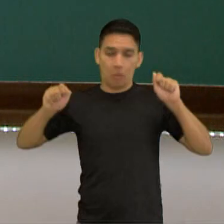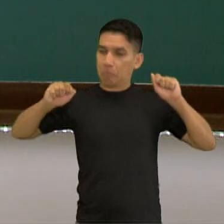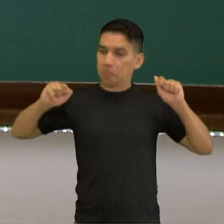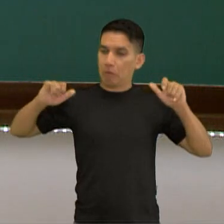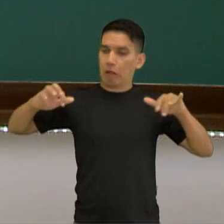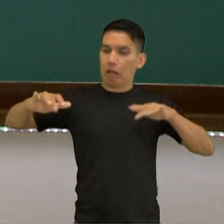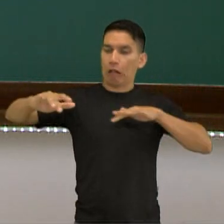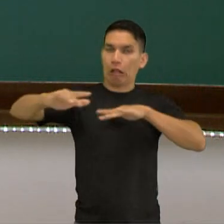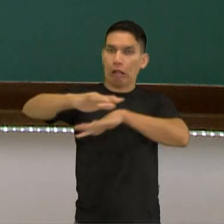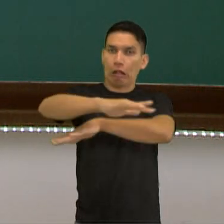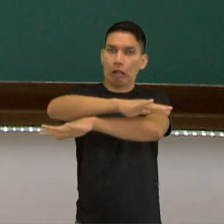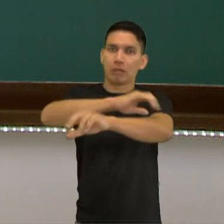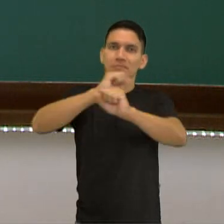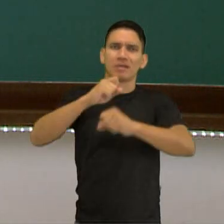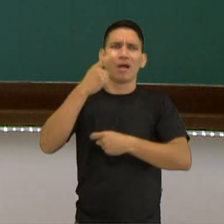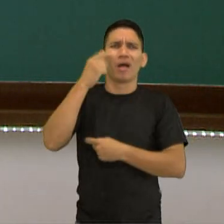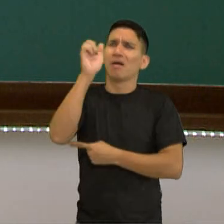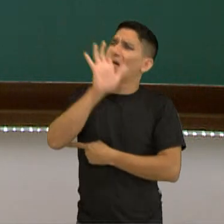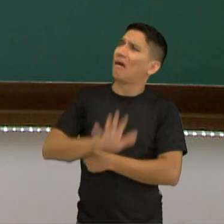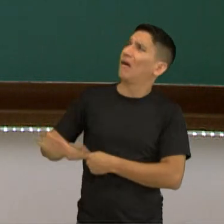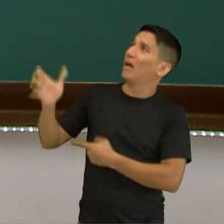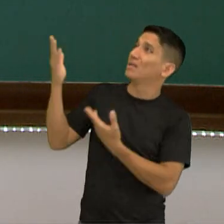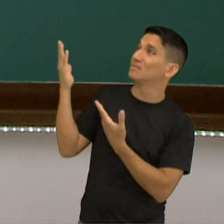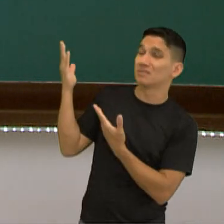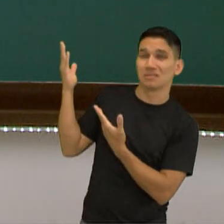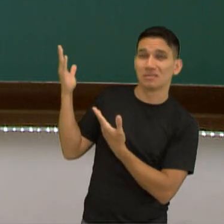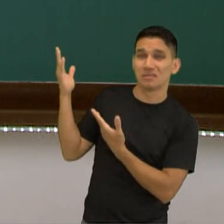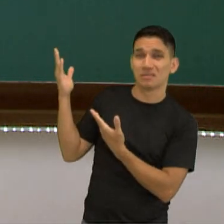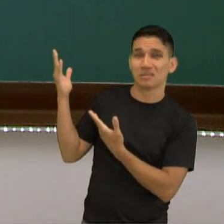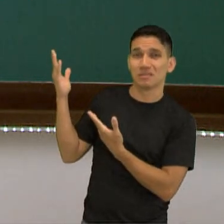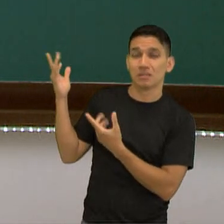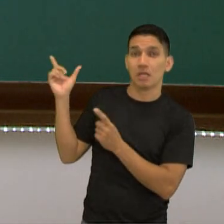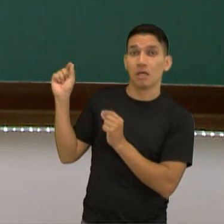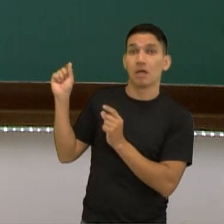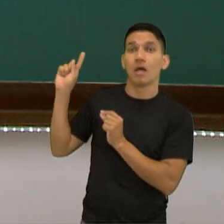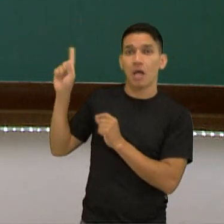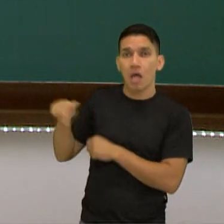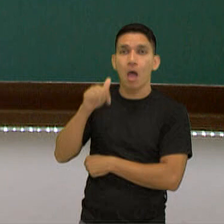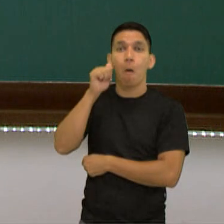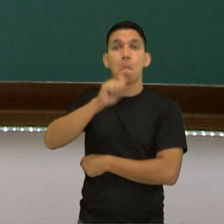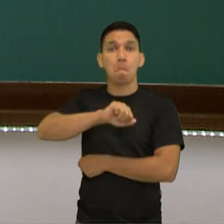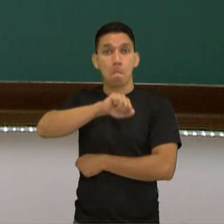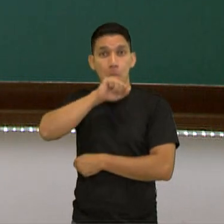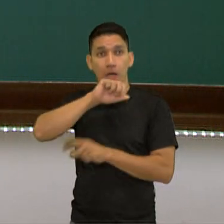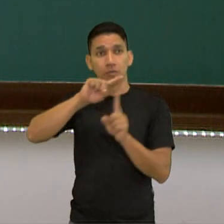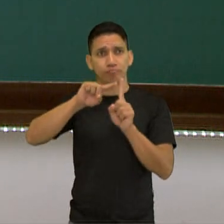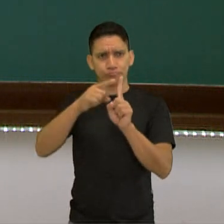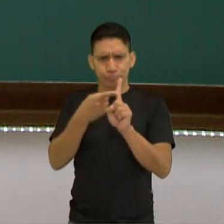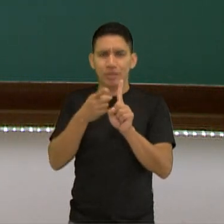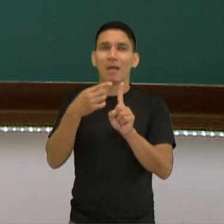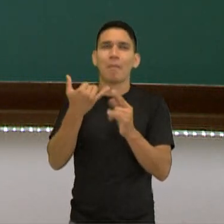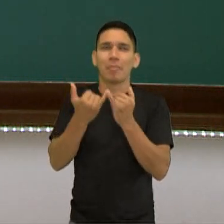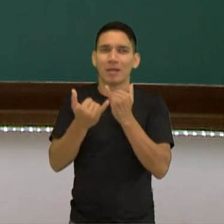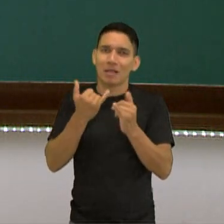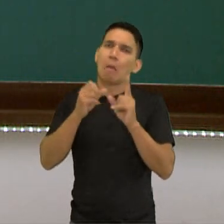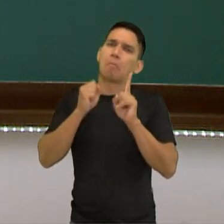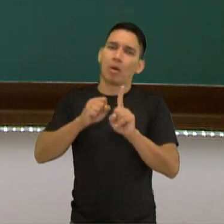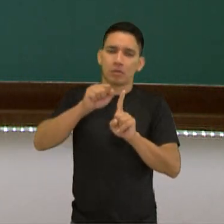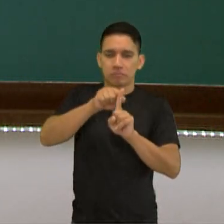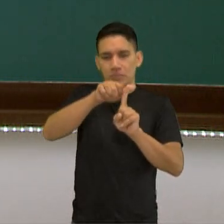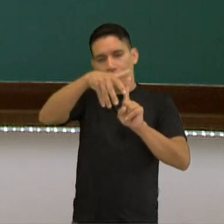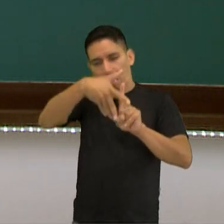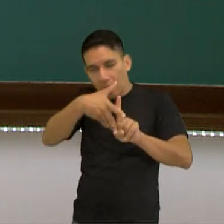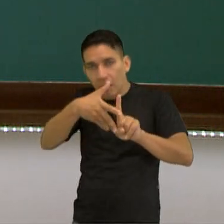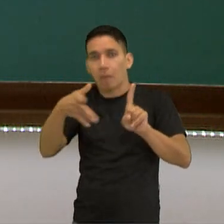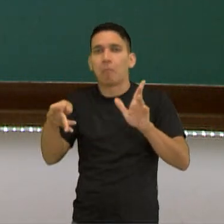pessoa, principalmente, olha essa imagem aqui, é uma mamãe grávida e o bebezinho, então pode passar da